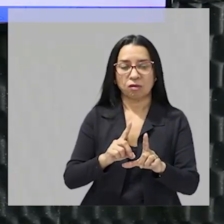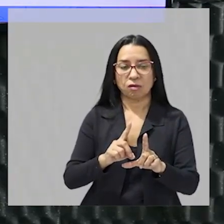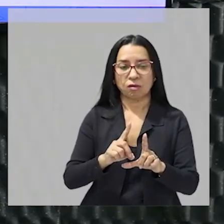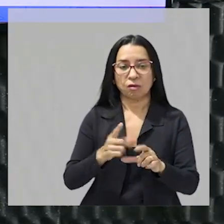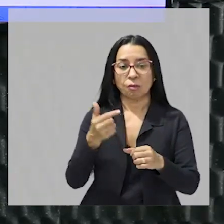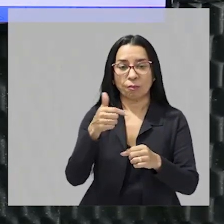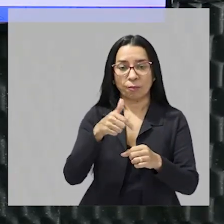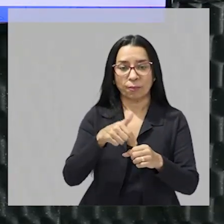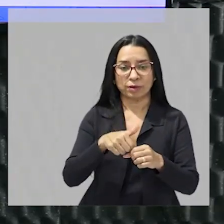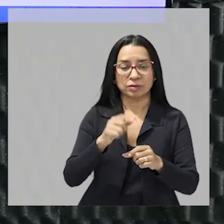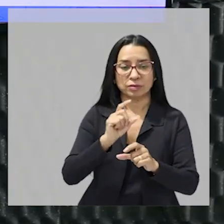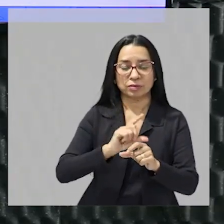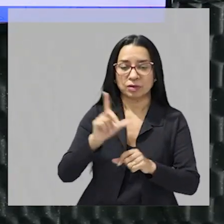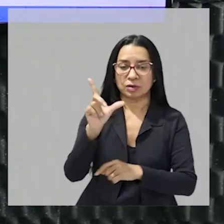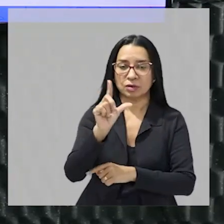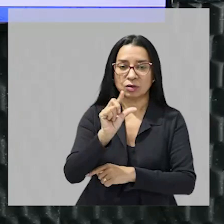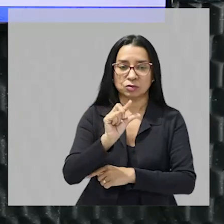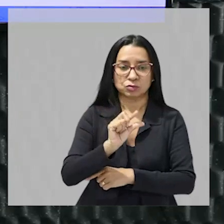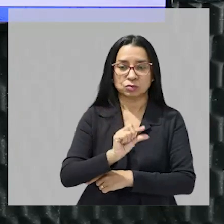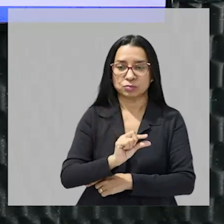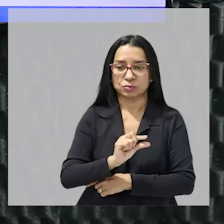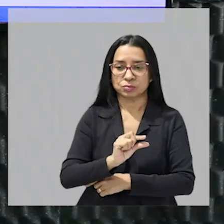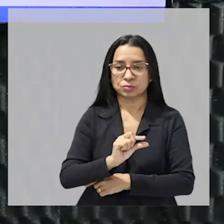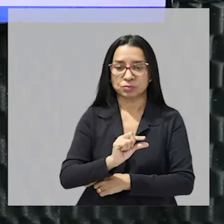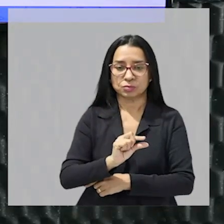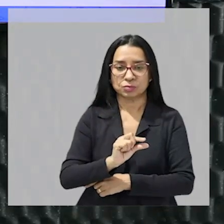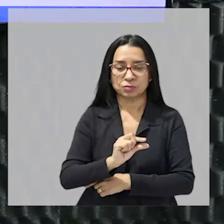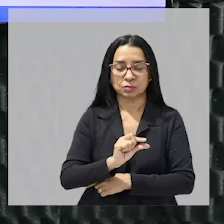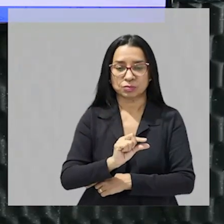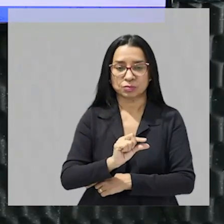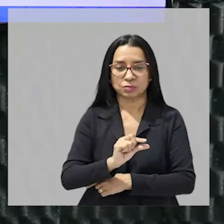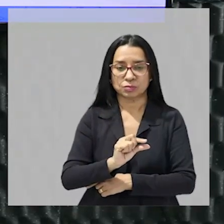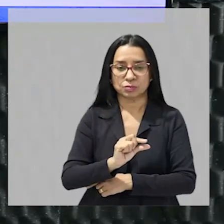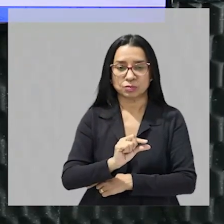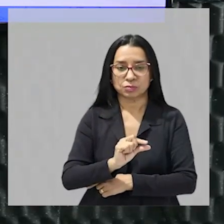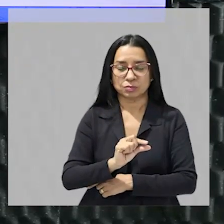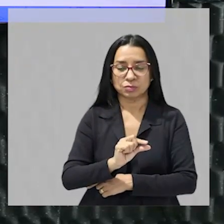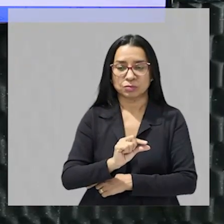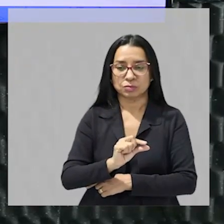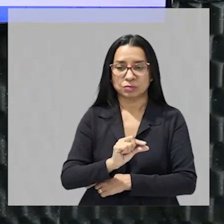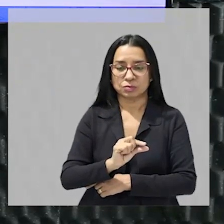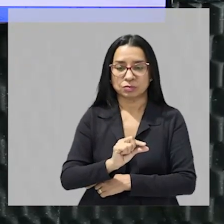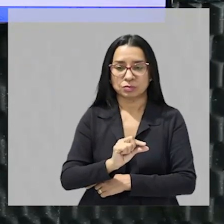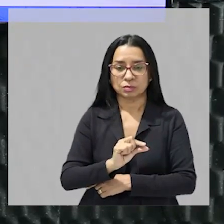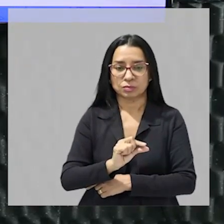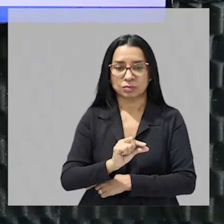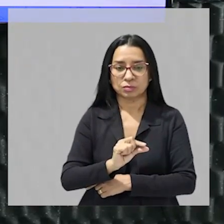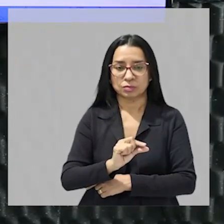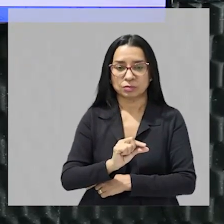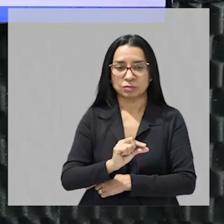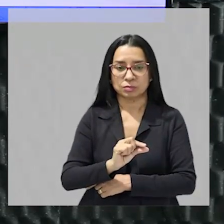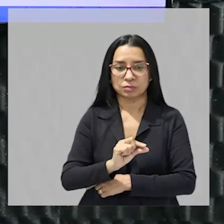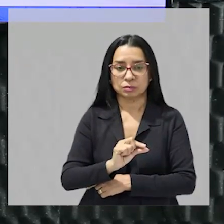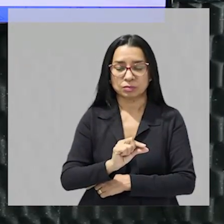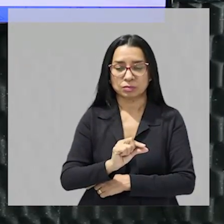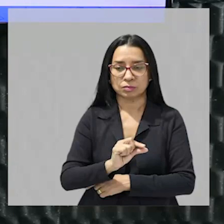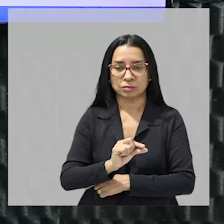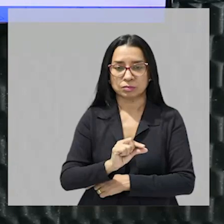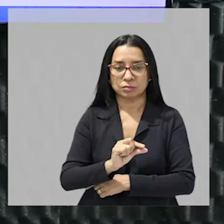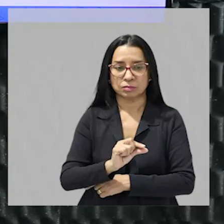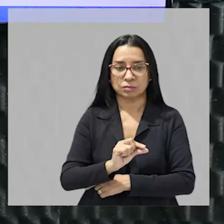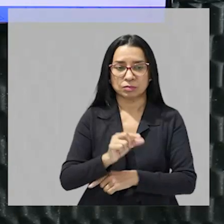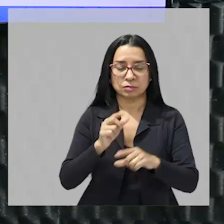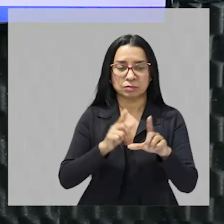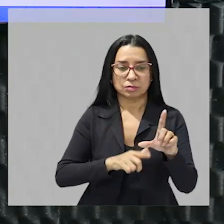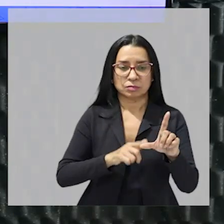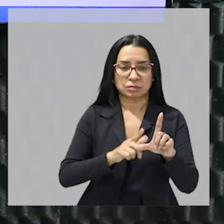do petróleo. O petróleo ele não duplicou, ele não aumentou, ele diminuiu, galera, tá certo? A letra D também já foi,